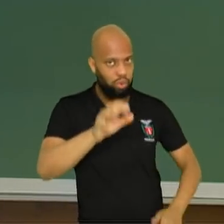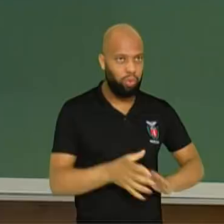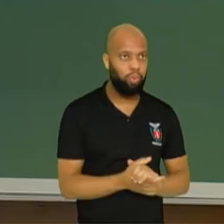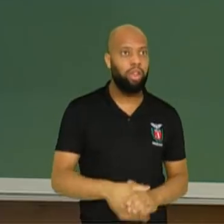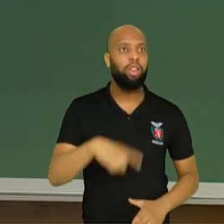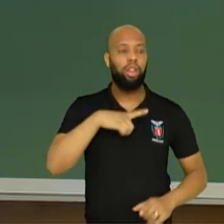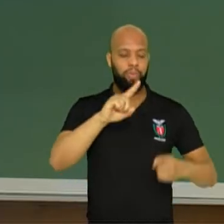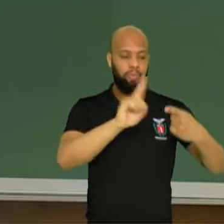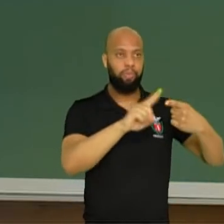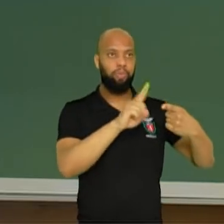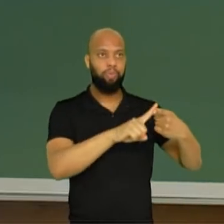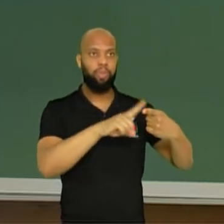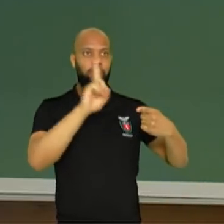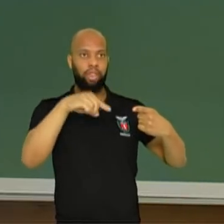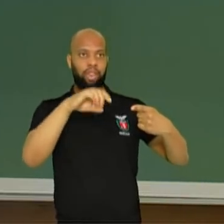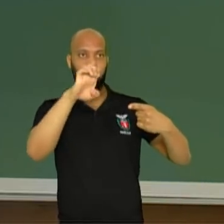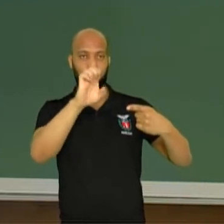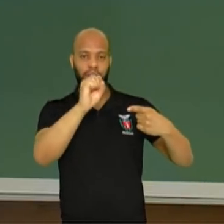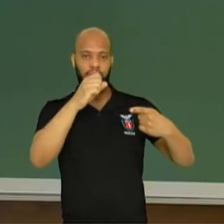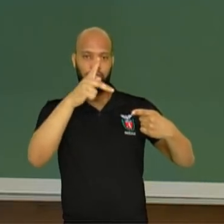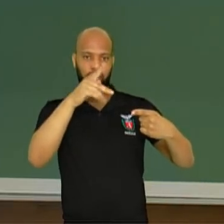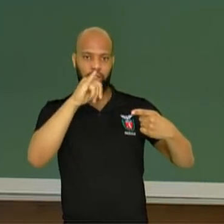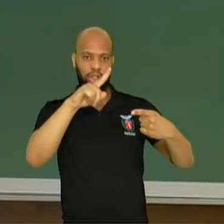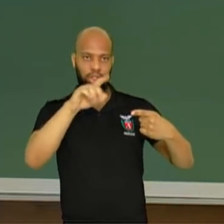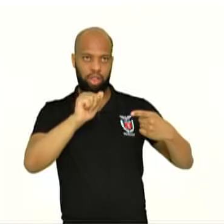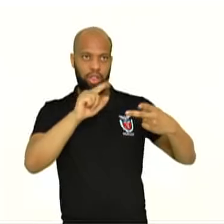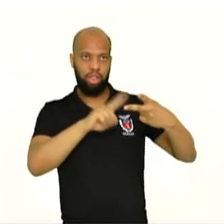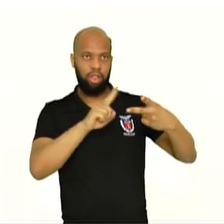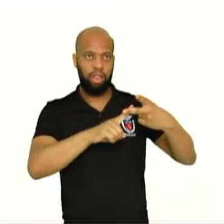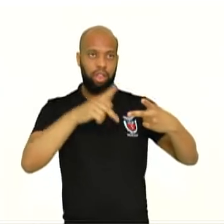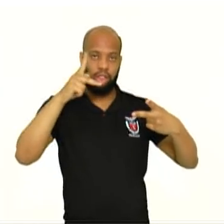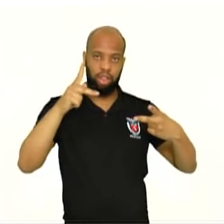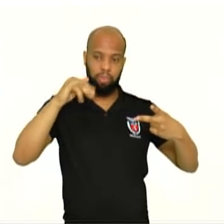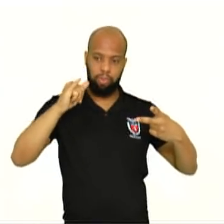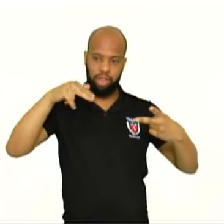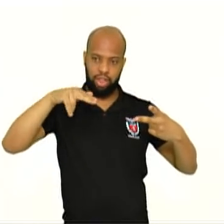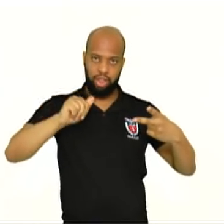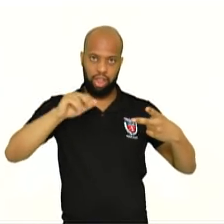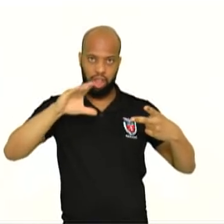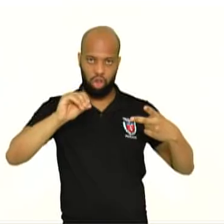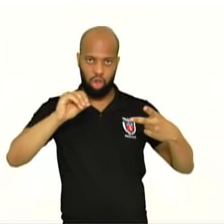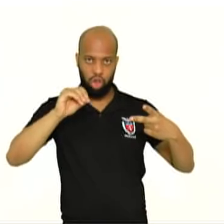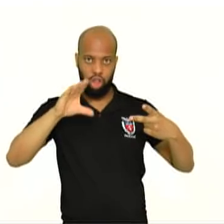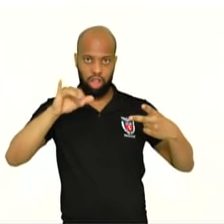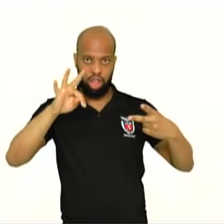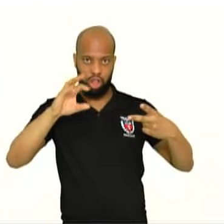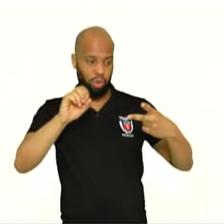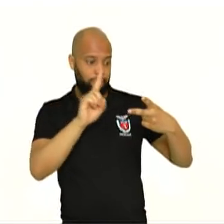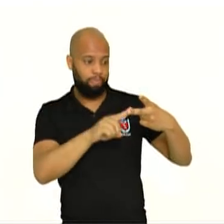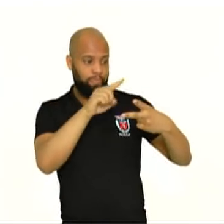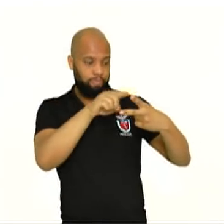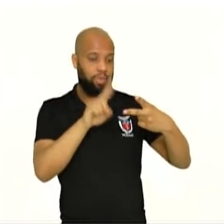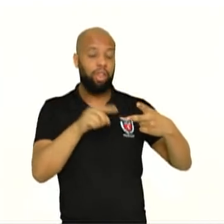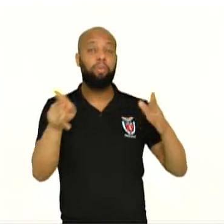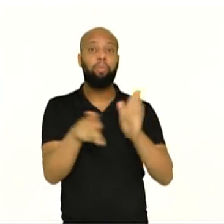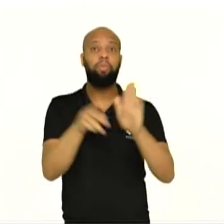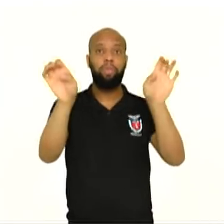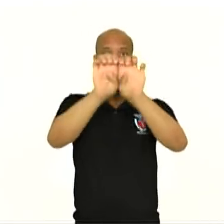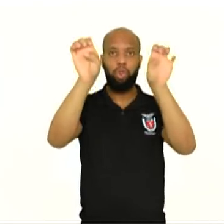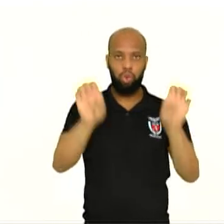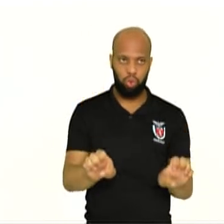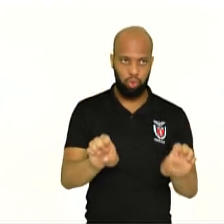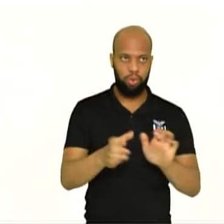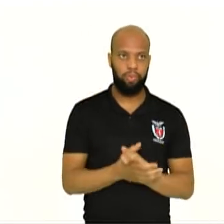A gente vai ter a espícula e o pinacócito, que vão fazer parte da estrutura corporal.